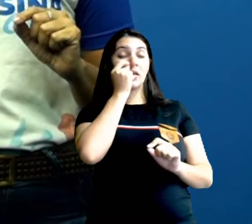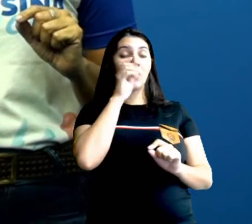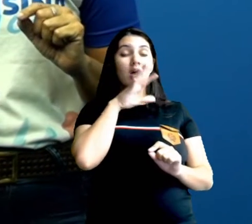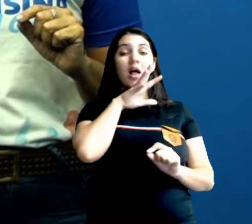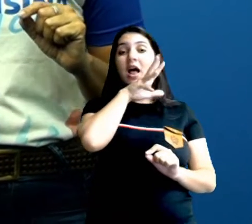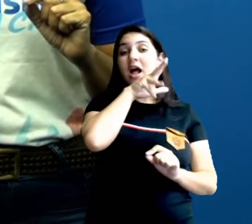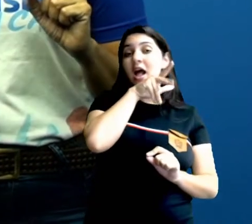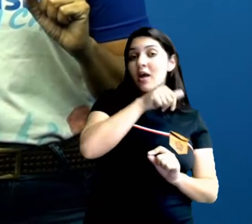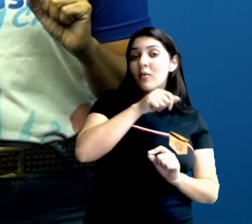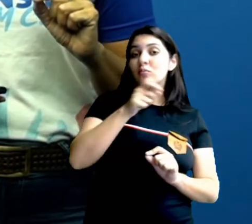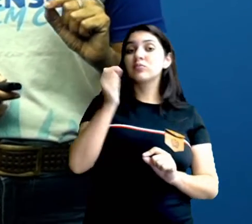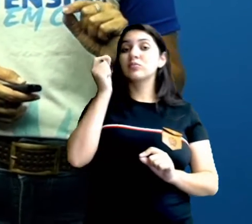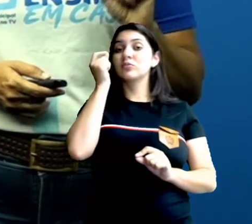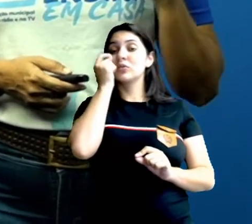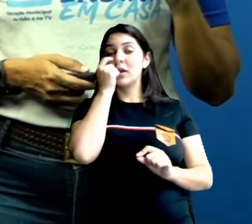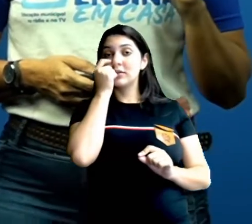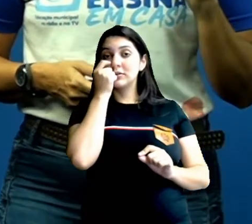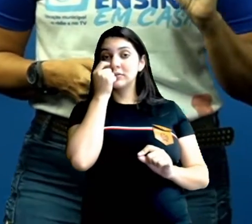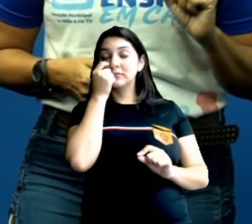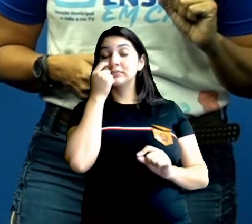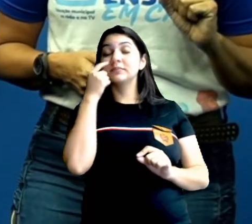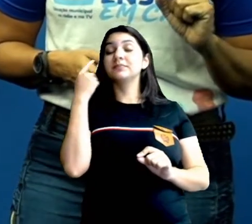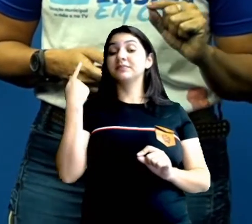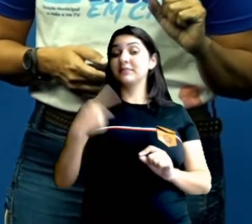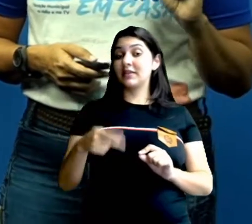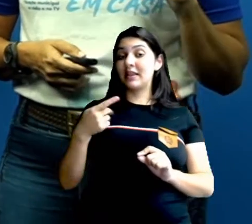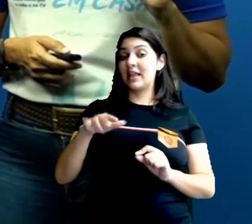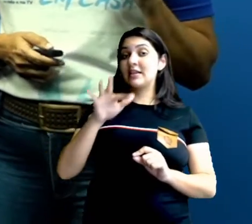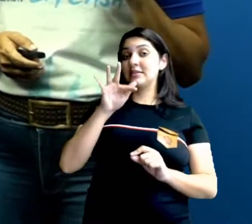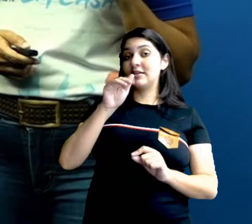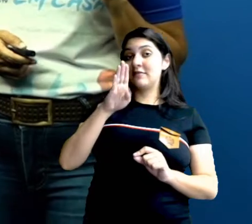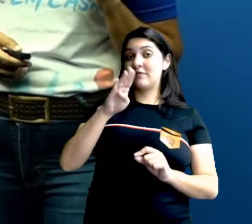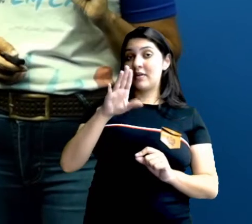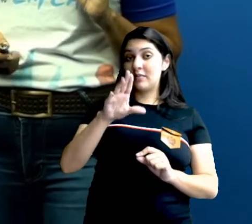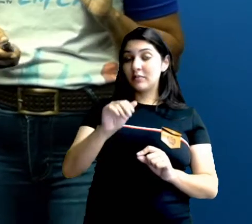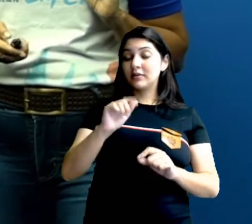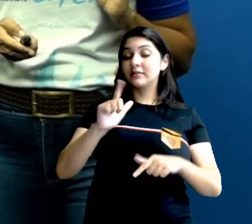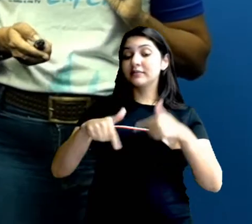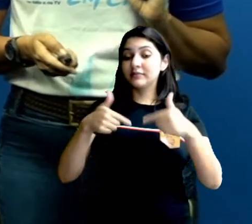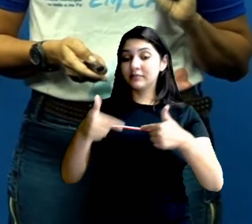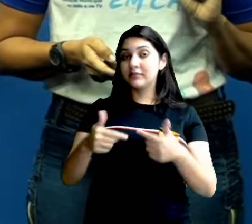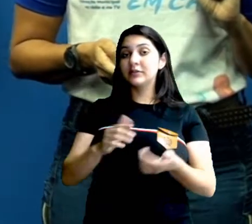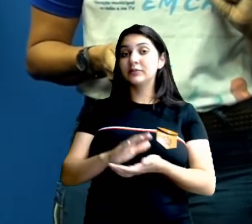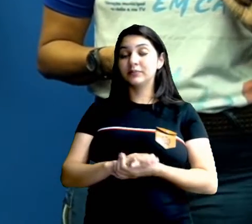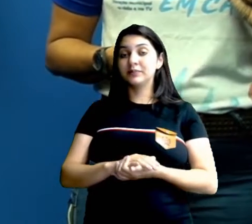e o ratinho. Foi essa fábula que a gente trabalhou, o leão e o ratinho.